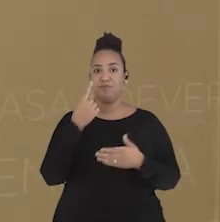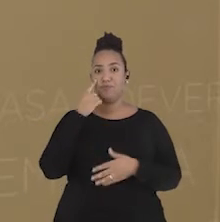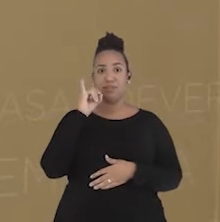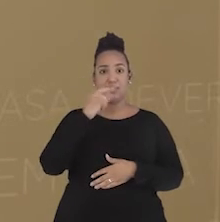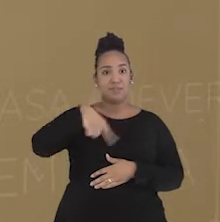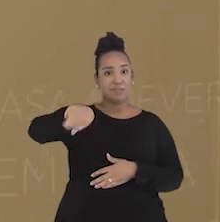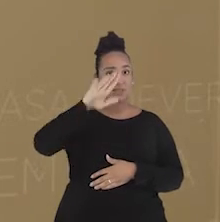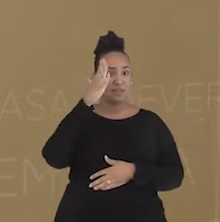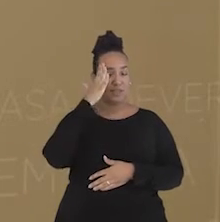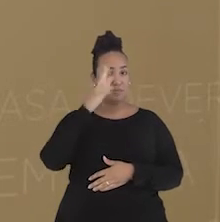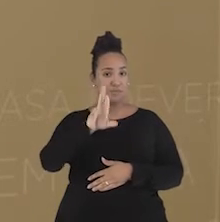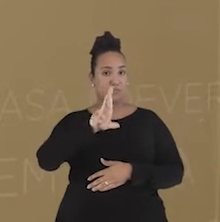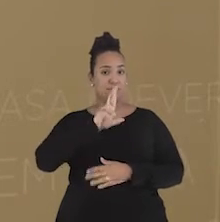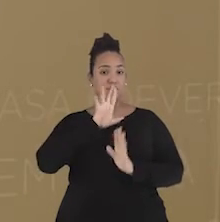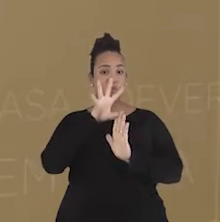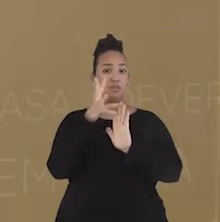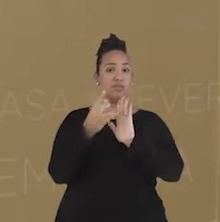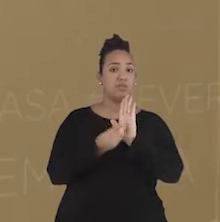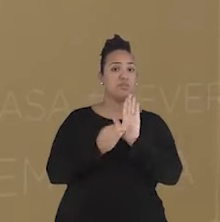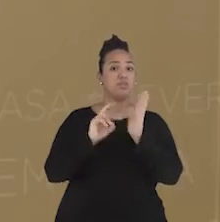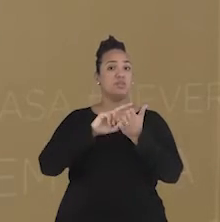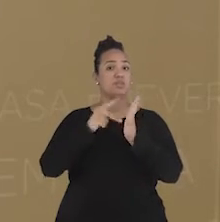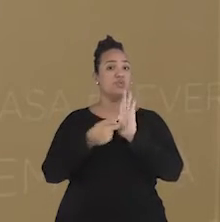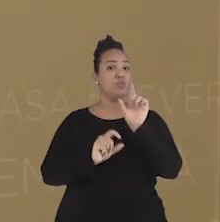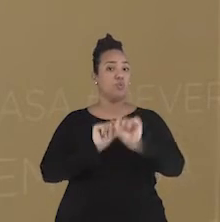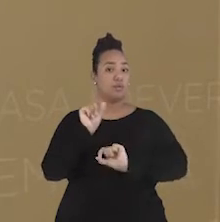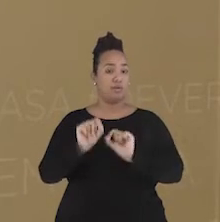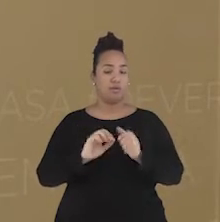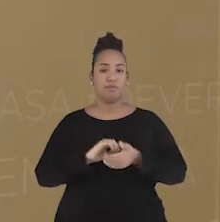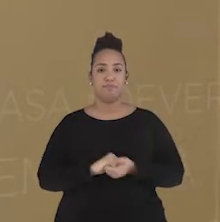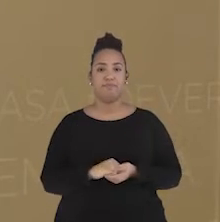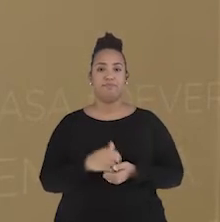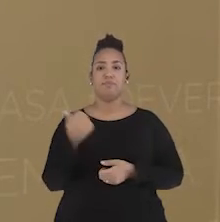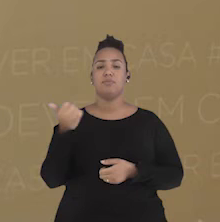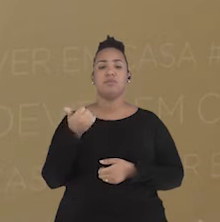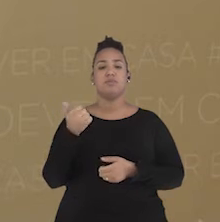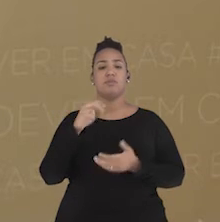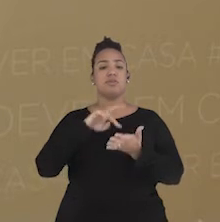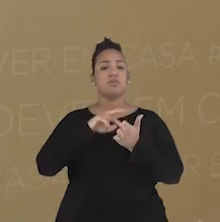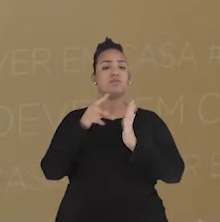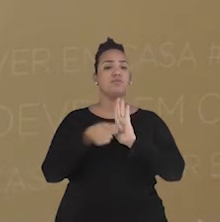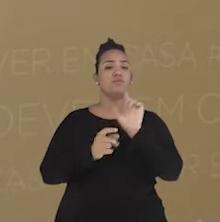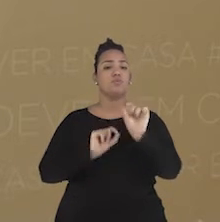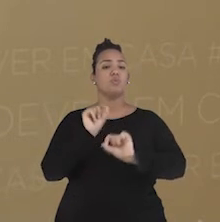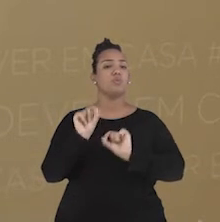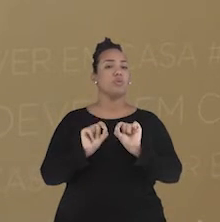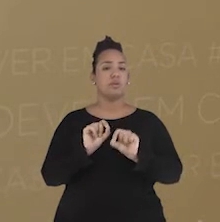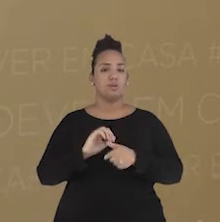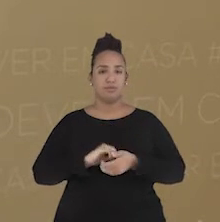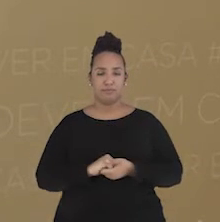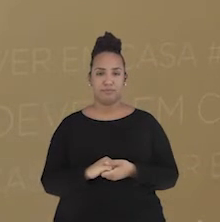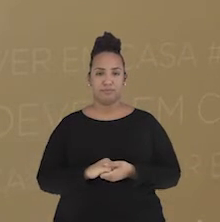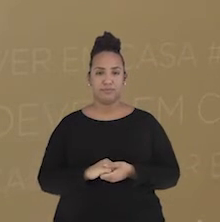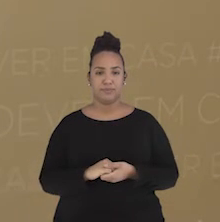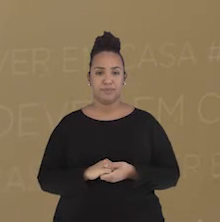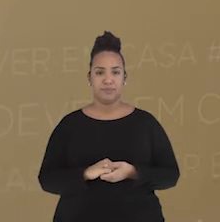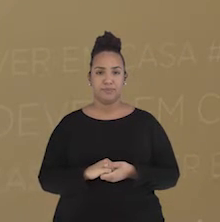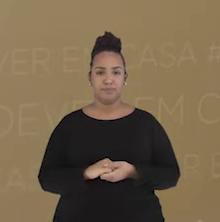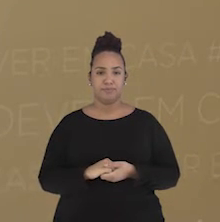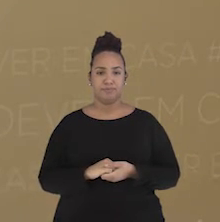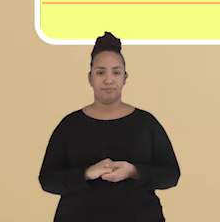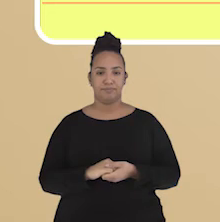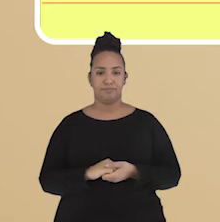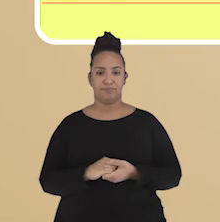Vamos ver se você sabe me dizer o que significa essas figurinhas e emojis. Primeiro, o que significa quando usamos